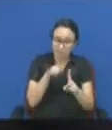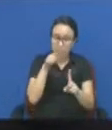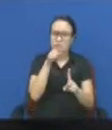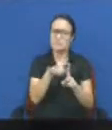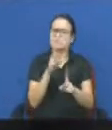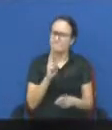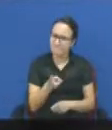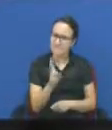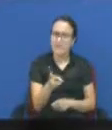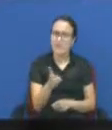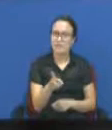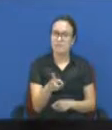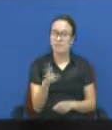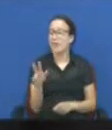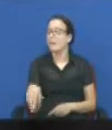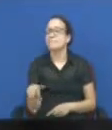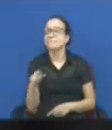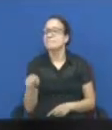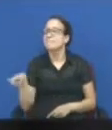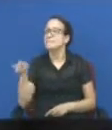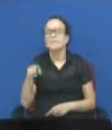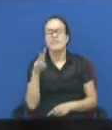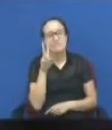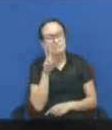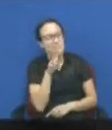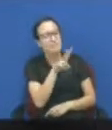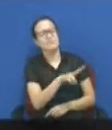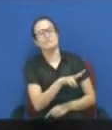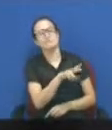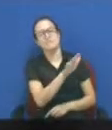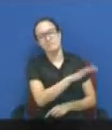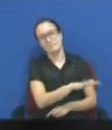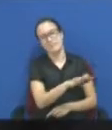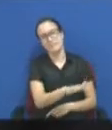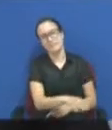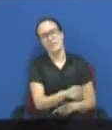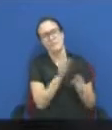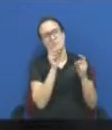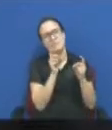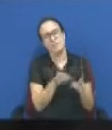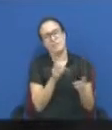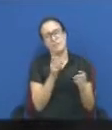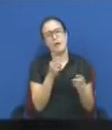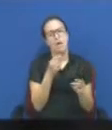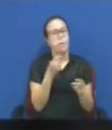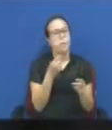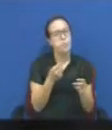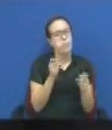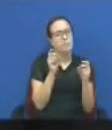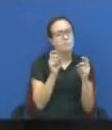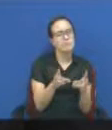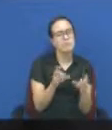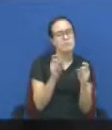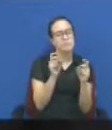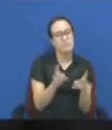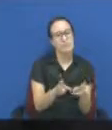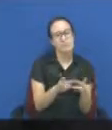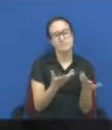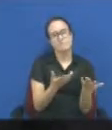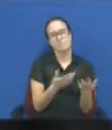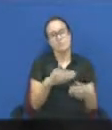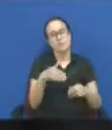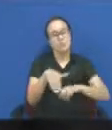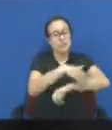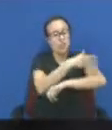no semáforo? Eu não aceito, porque eu sei que realmente uma criança ela tem que procurar